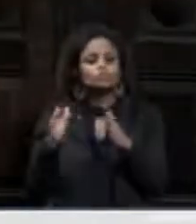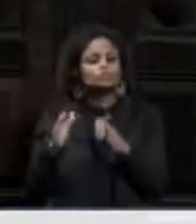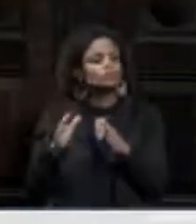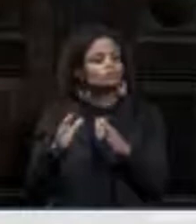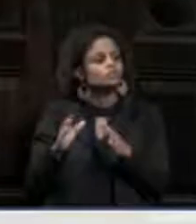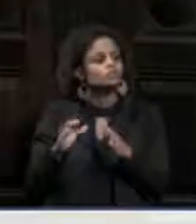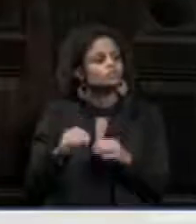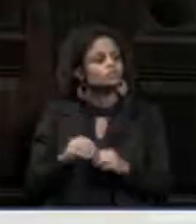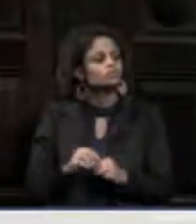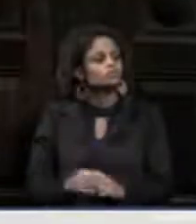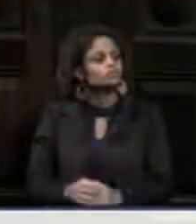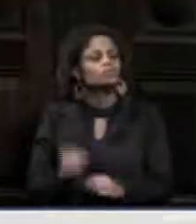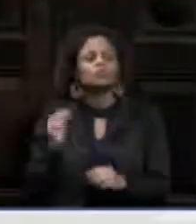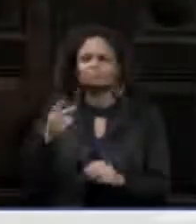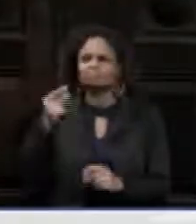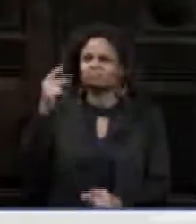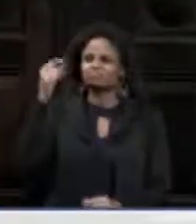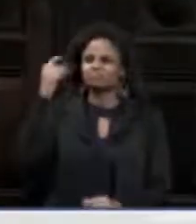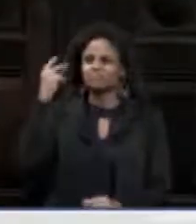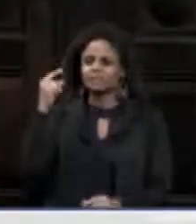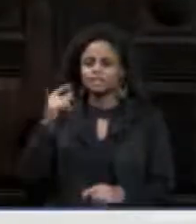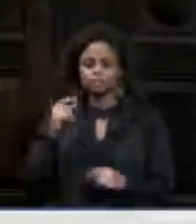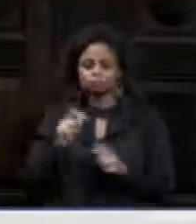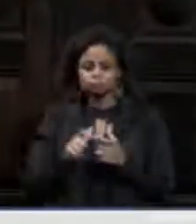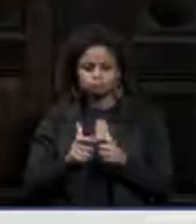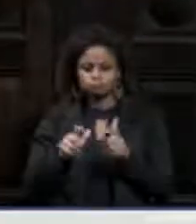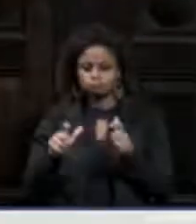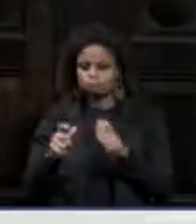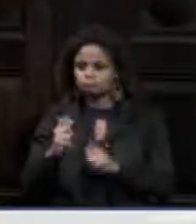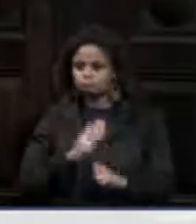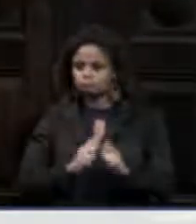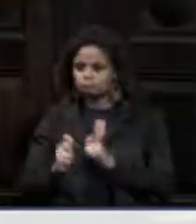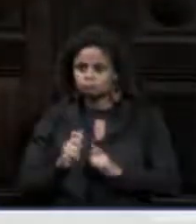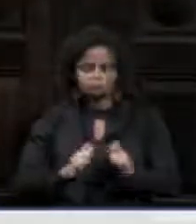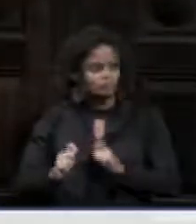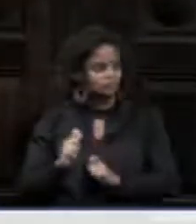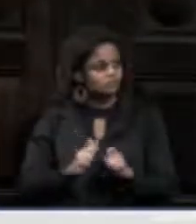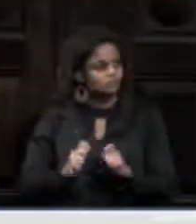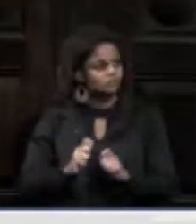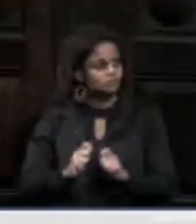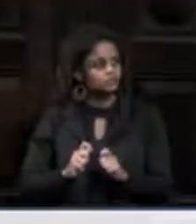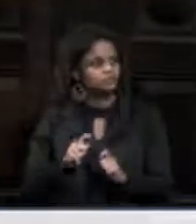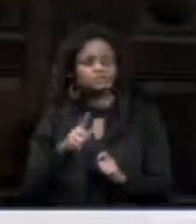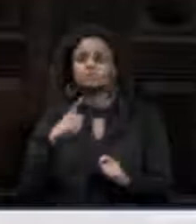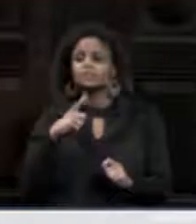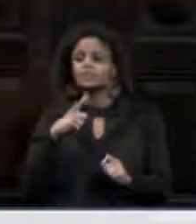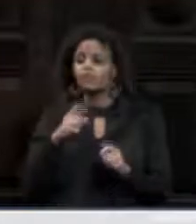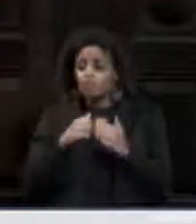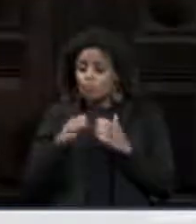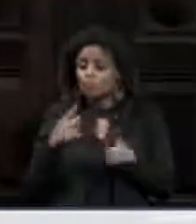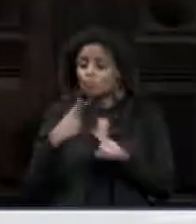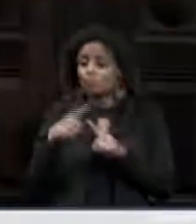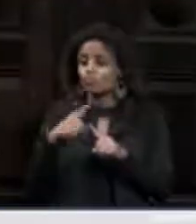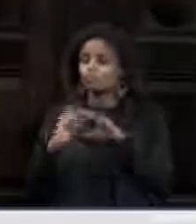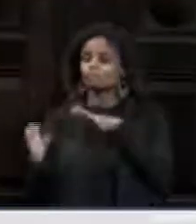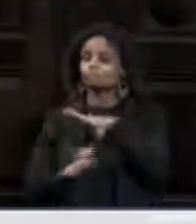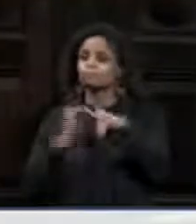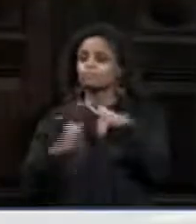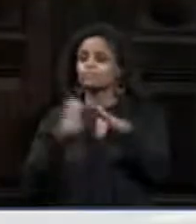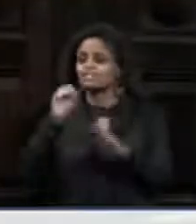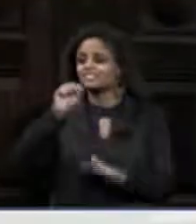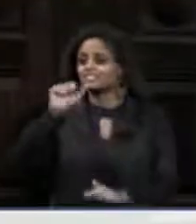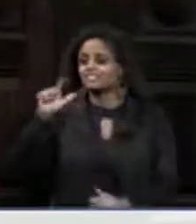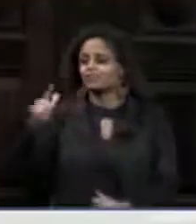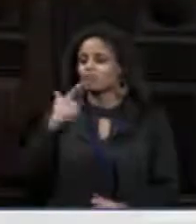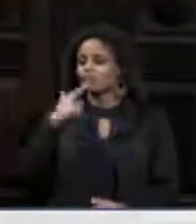quando do desenvolvimento econômico da região a partir da indústria salineira. No entorno da